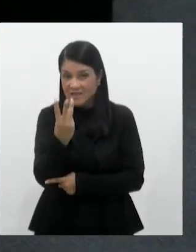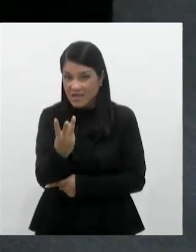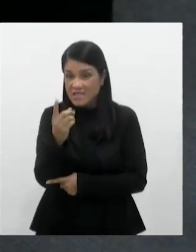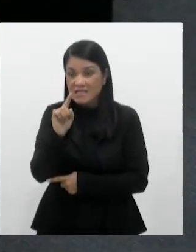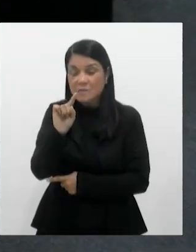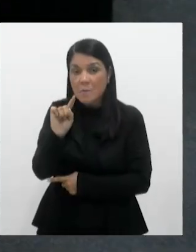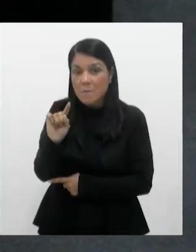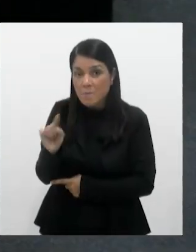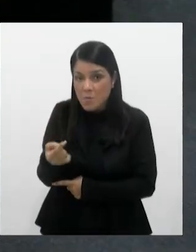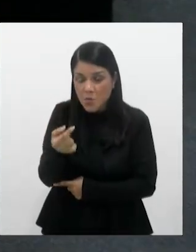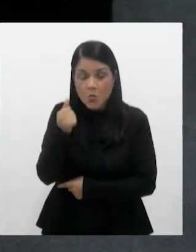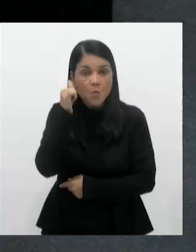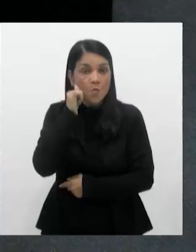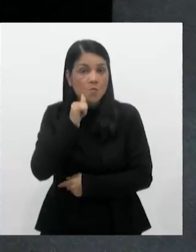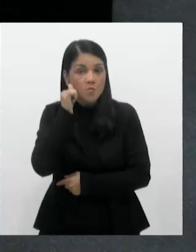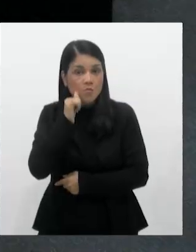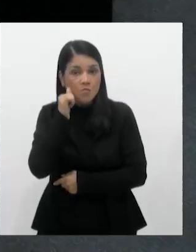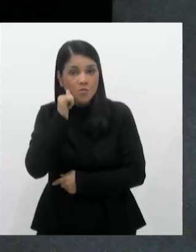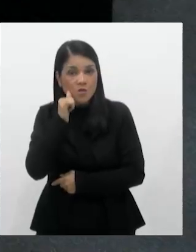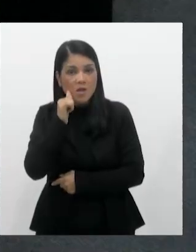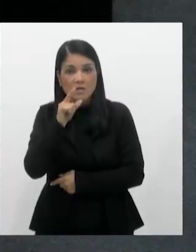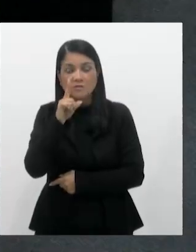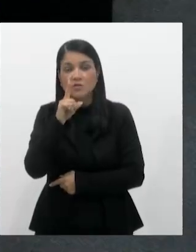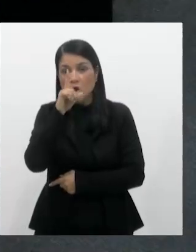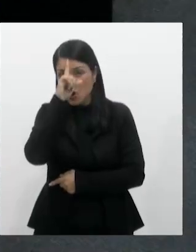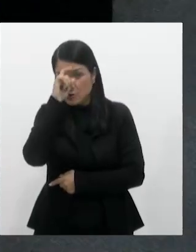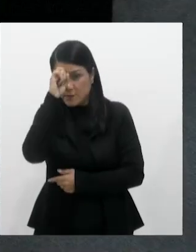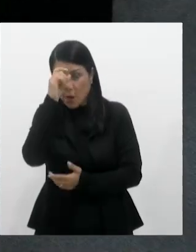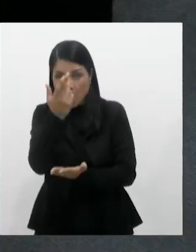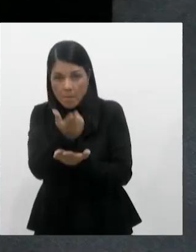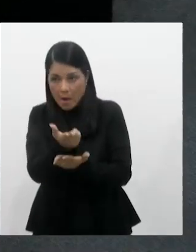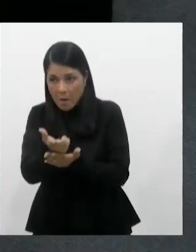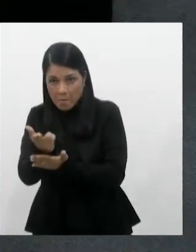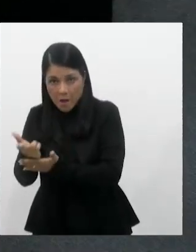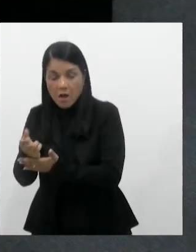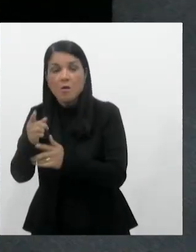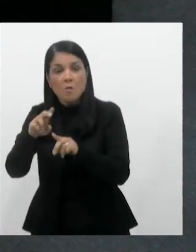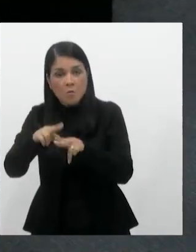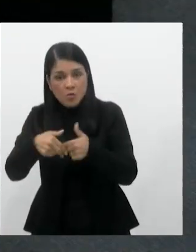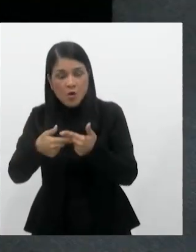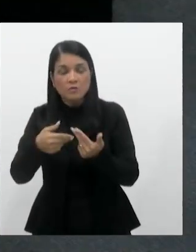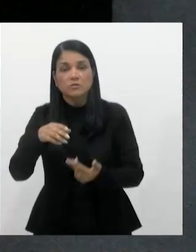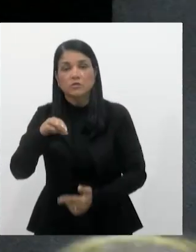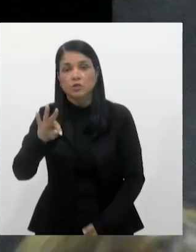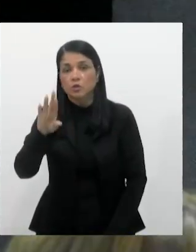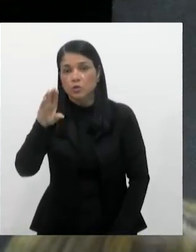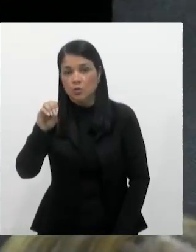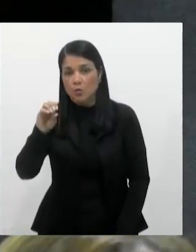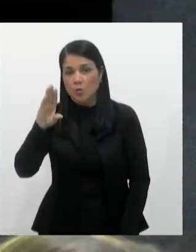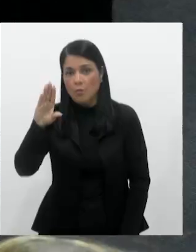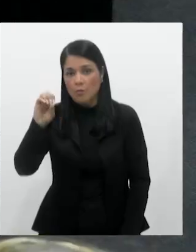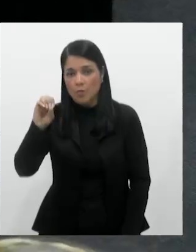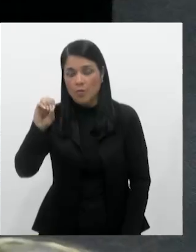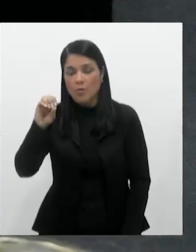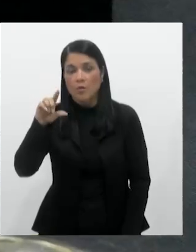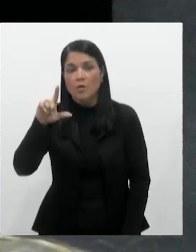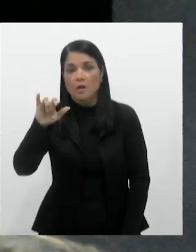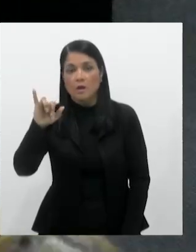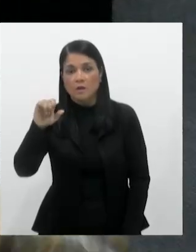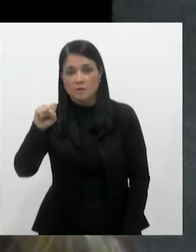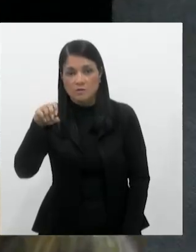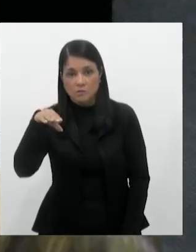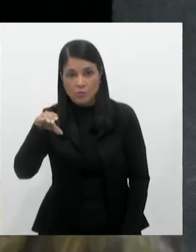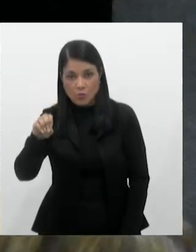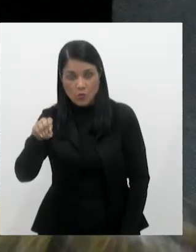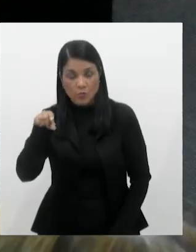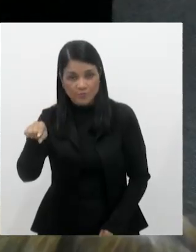3.000 mulheres que foram parar nas emergências por conta de tromboembolismo, principalmente venoso, que leva a